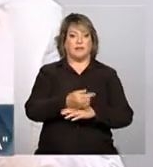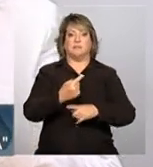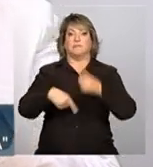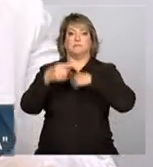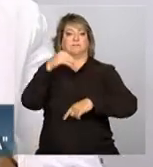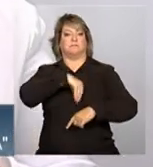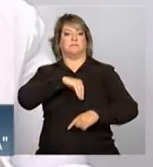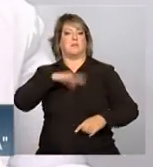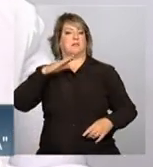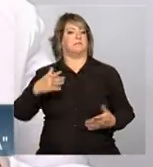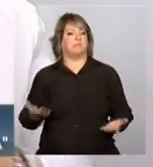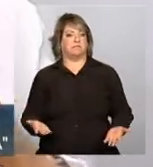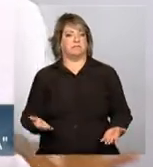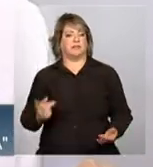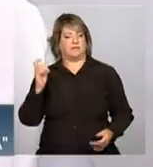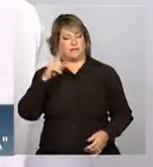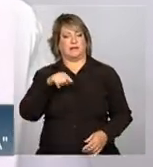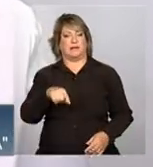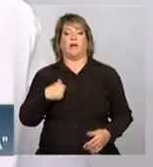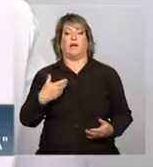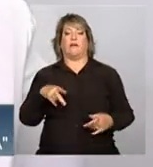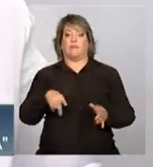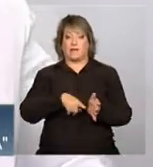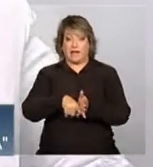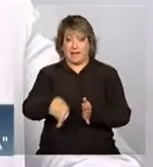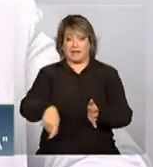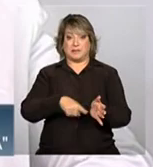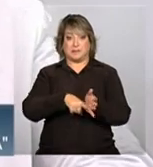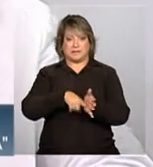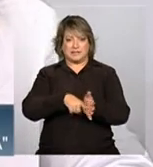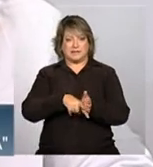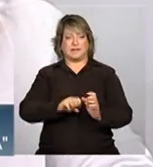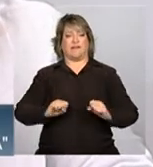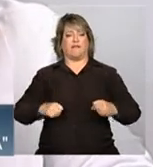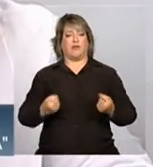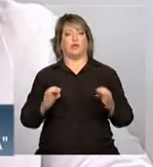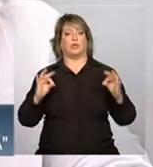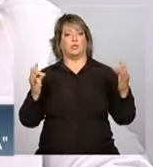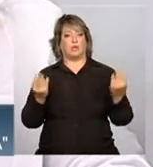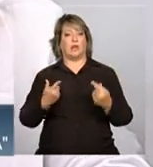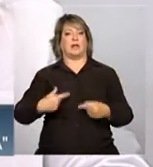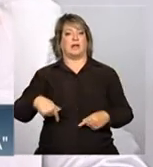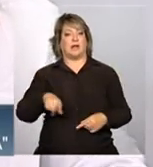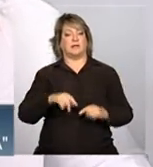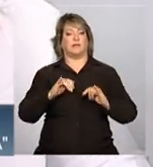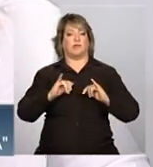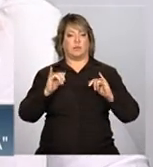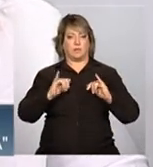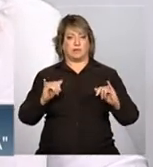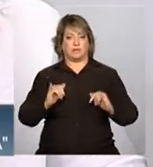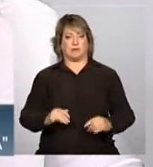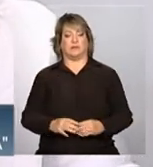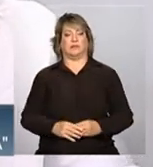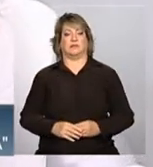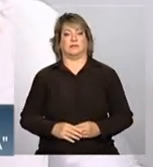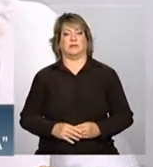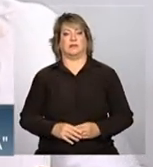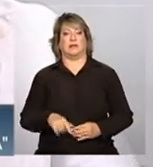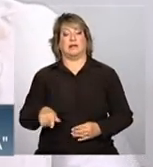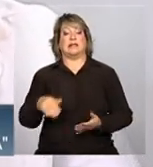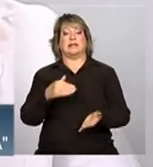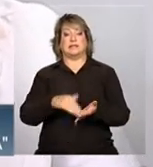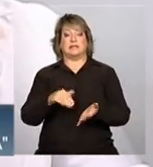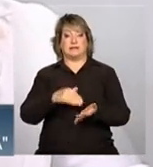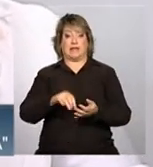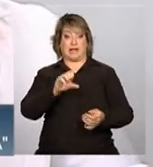Então, eu quero dizer que essa pesquisa reforça todos esses dados e que a Secretaria